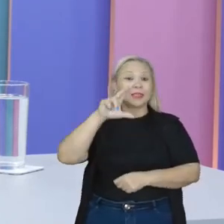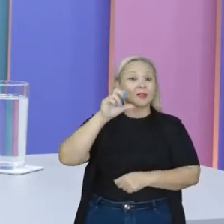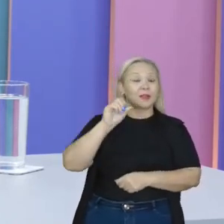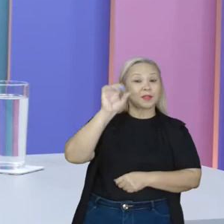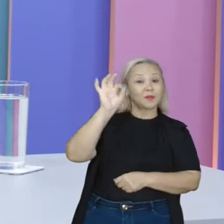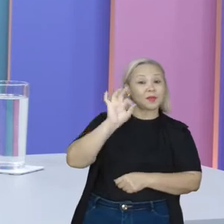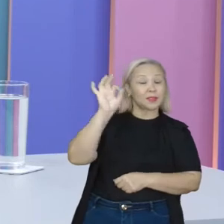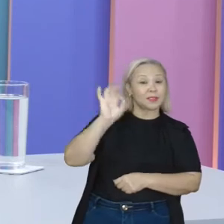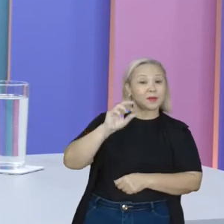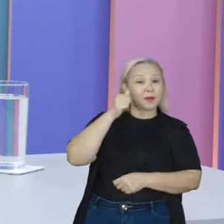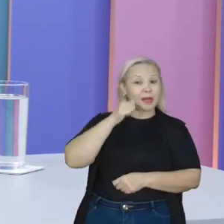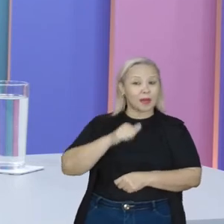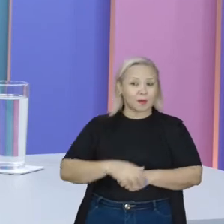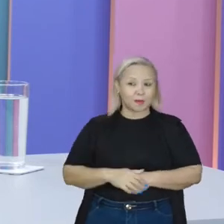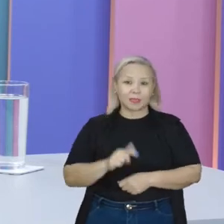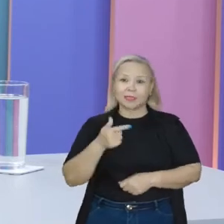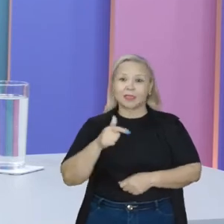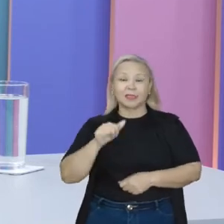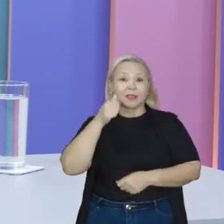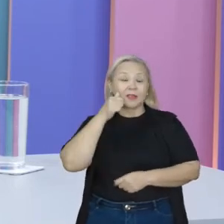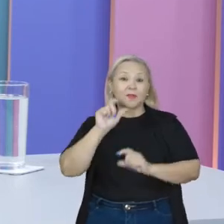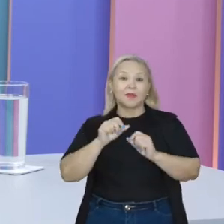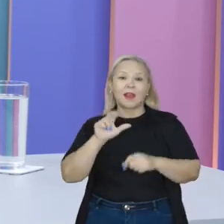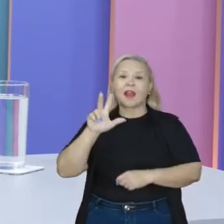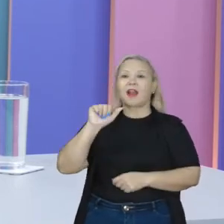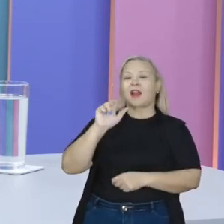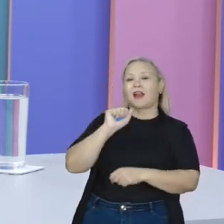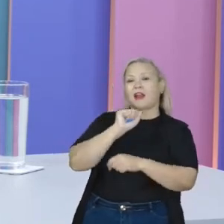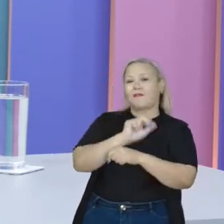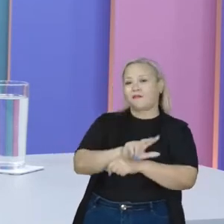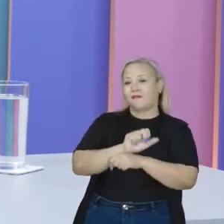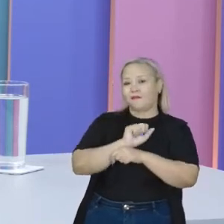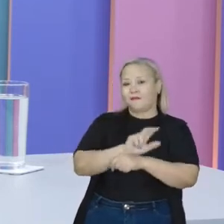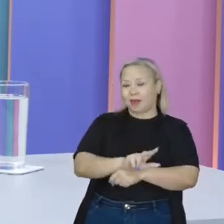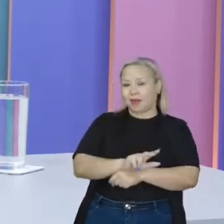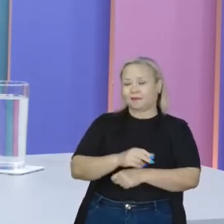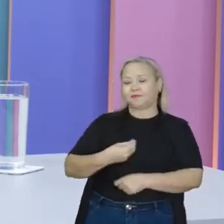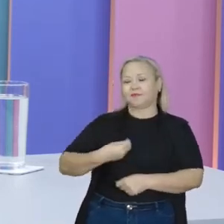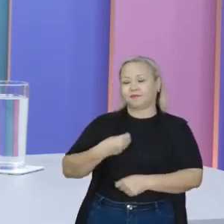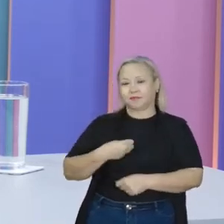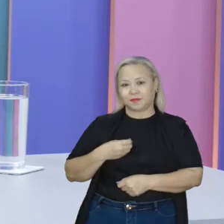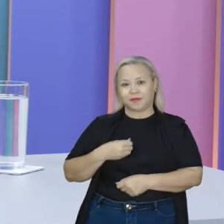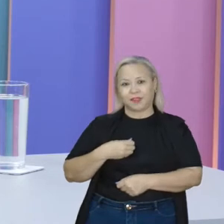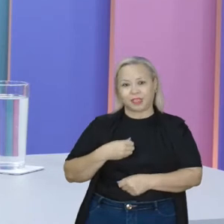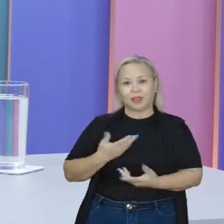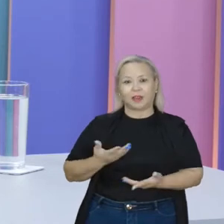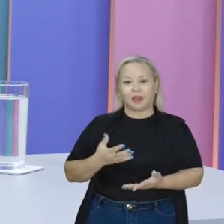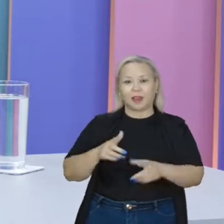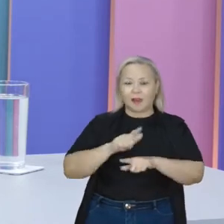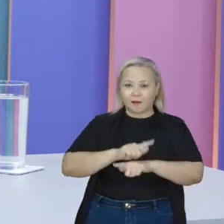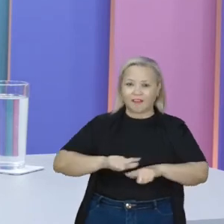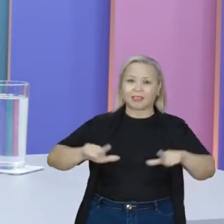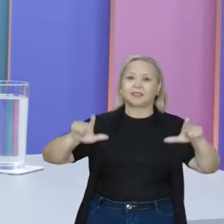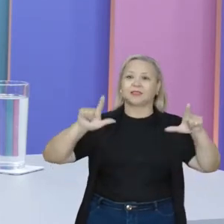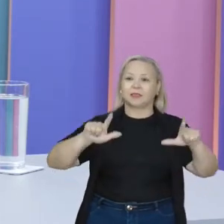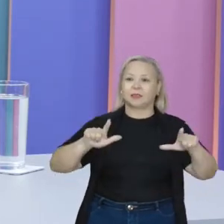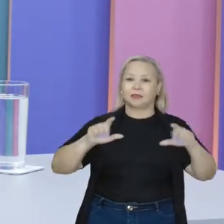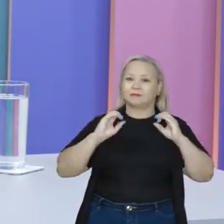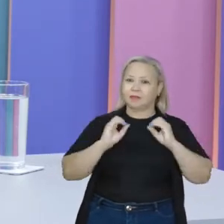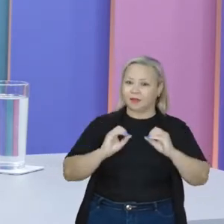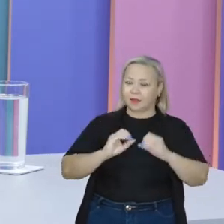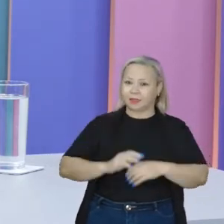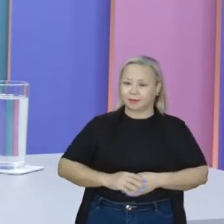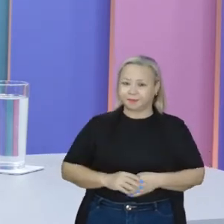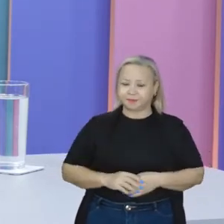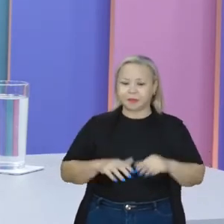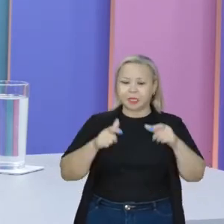Se não tiver mulher para ocupar, a cadeira fica vazia. Né? Acho que a gente tem que começar a radicalizar nesse sentido, porque ficar no